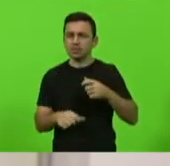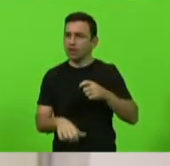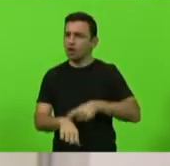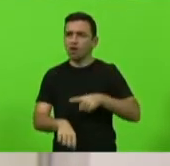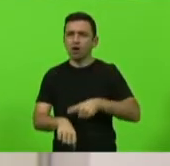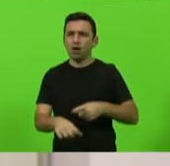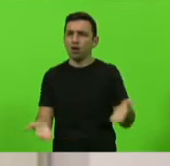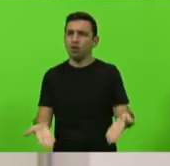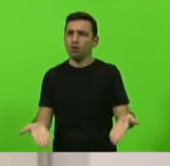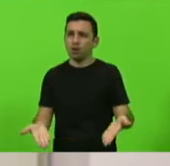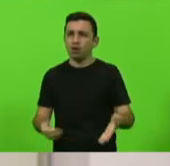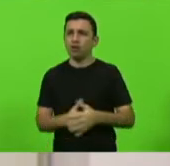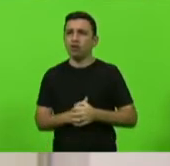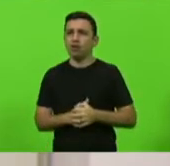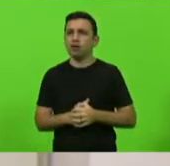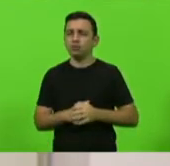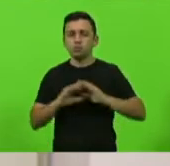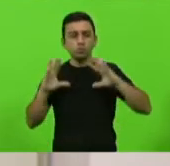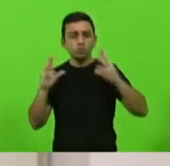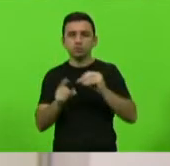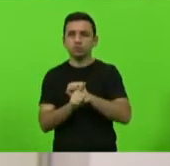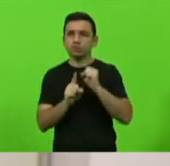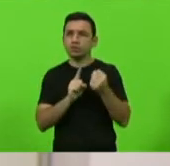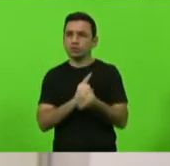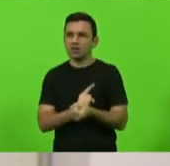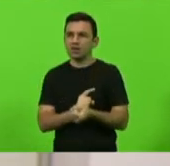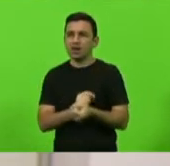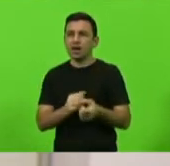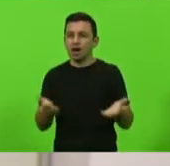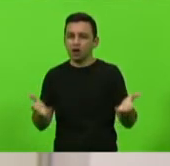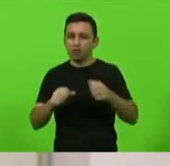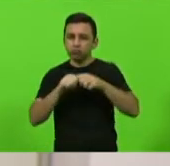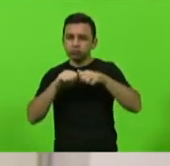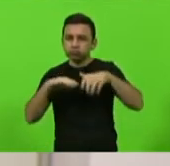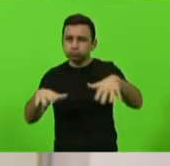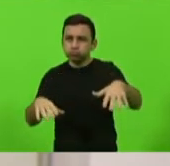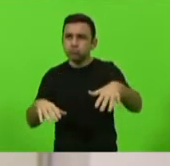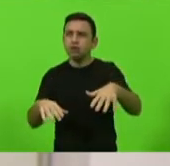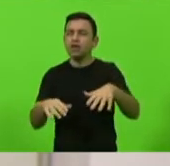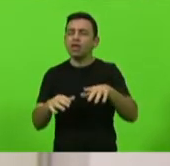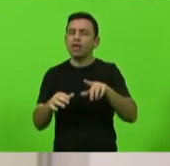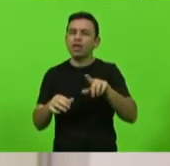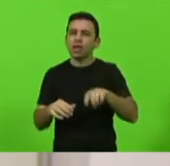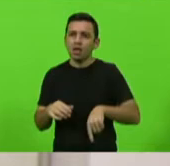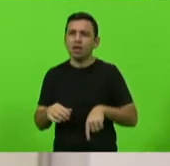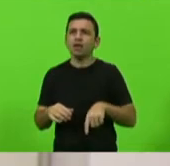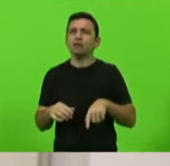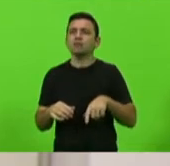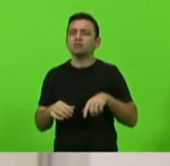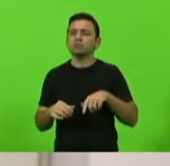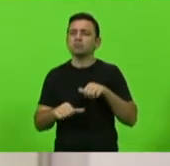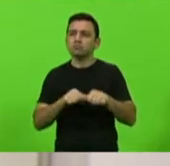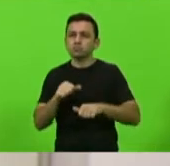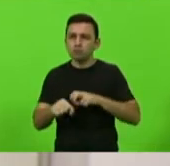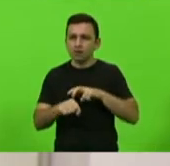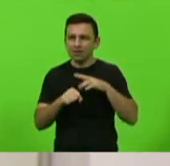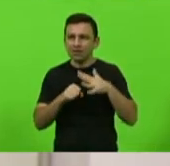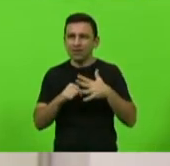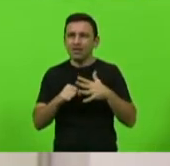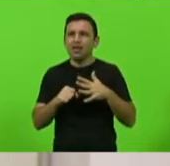como um todo. Repito, a variante Ômicron, pelo que a ciência nos fala, é a última variante